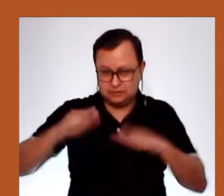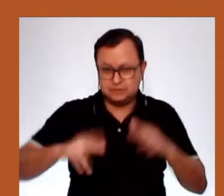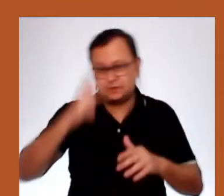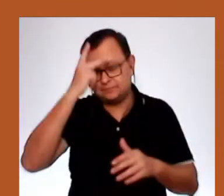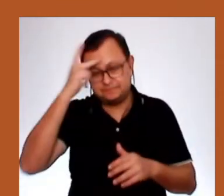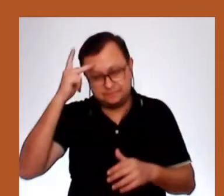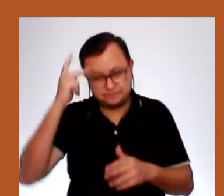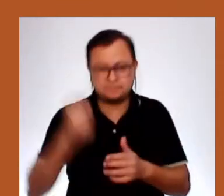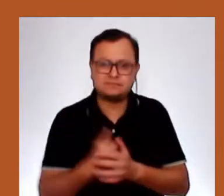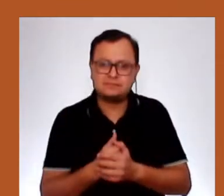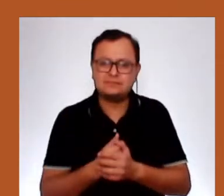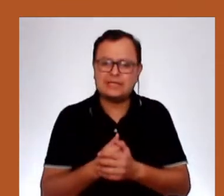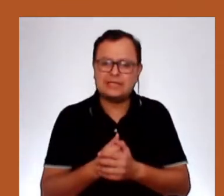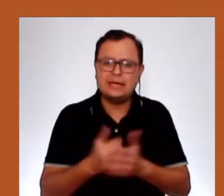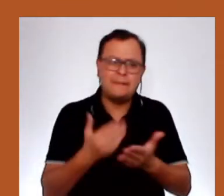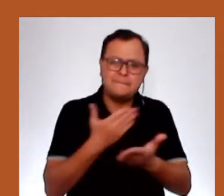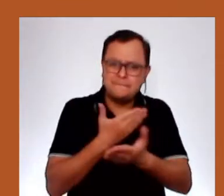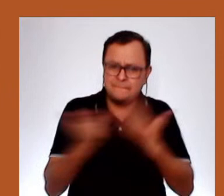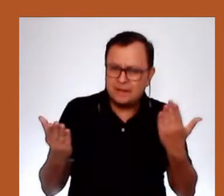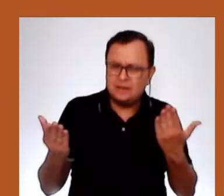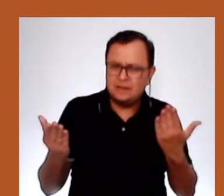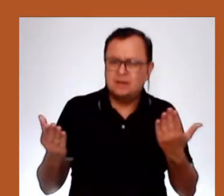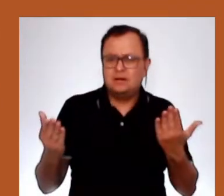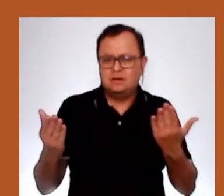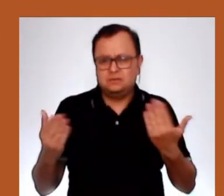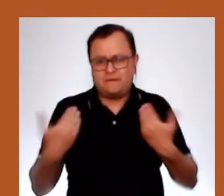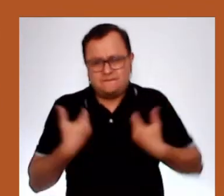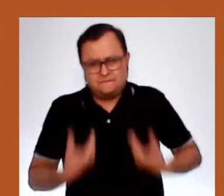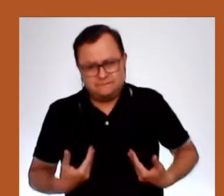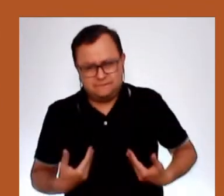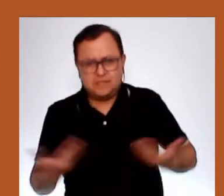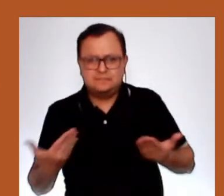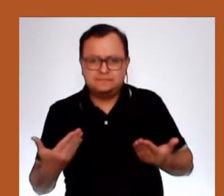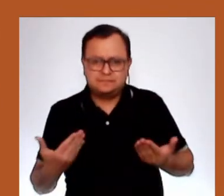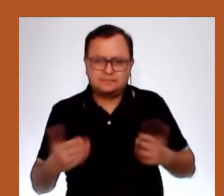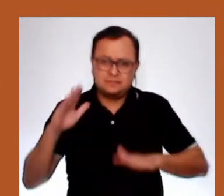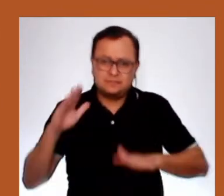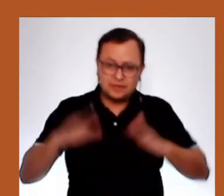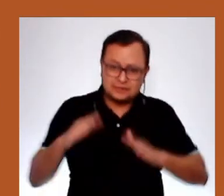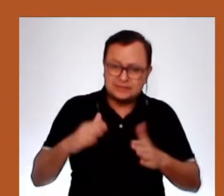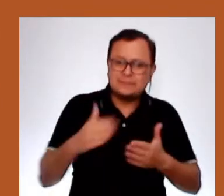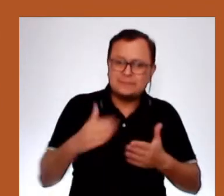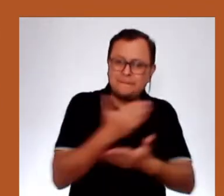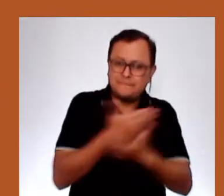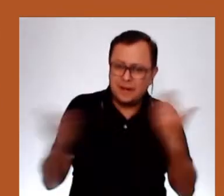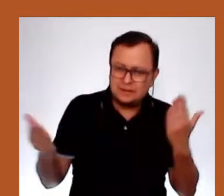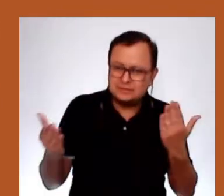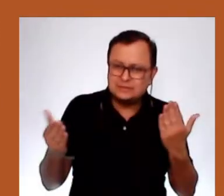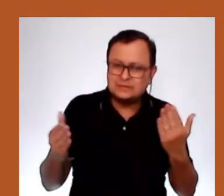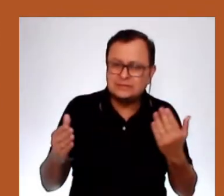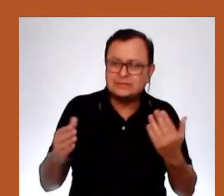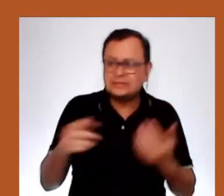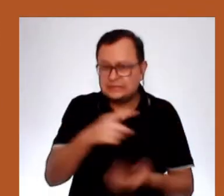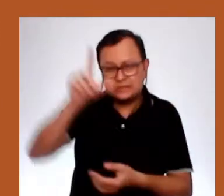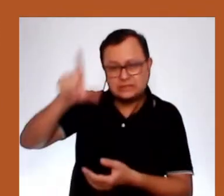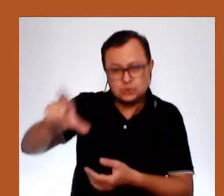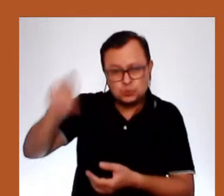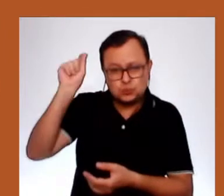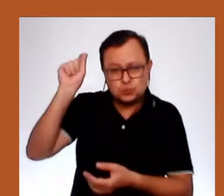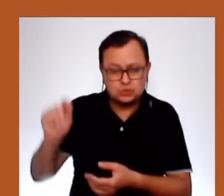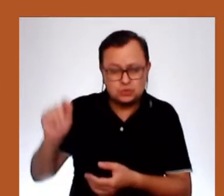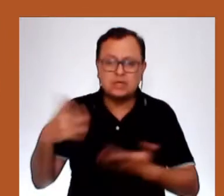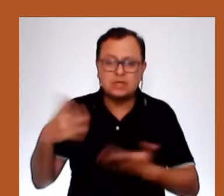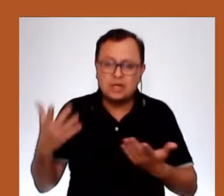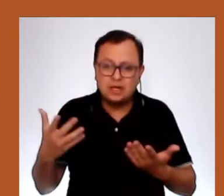paciente. Vai perdendo tanto as suas capacidades ou as suas possibilidades de escolha, que às vezes a única possibilidade de escolha dela